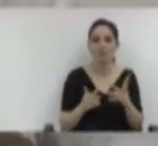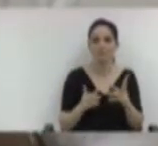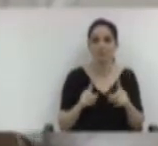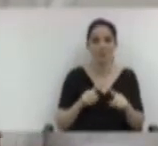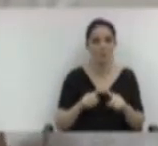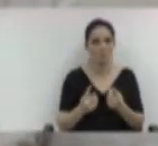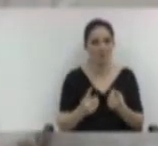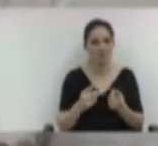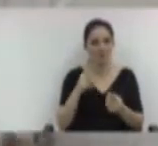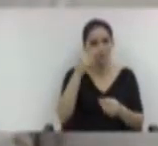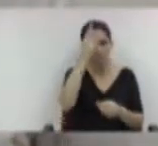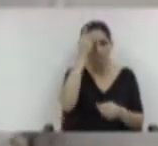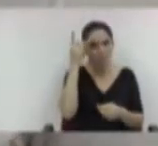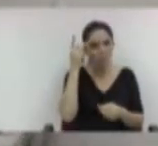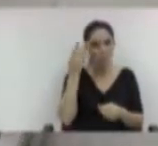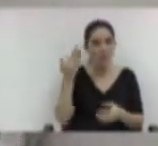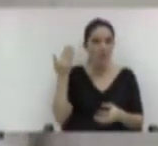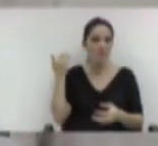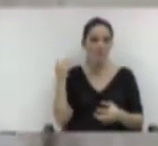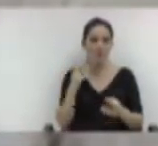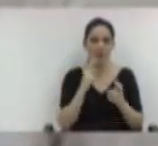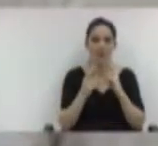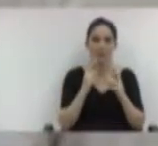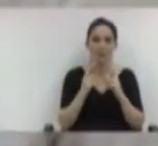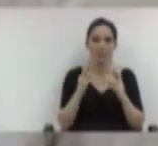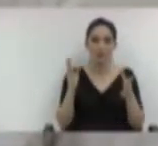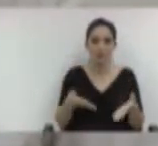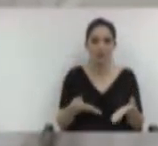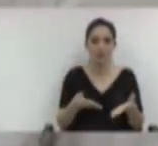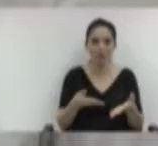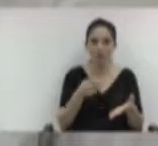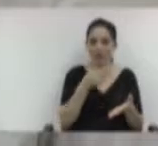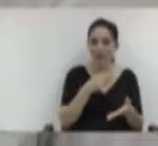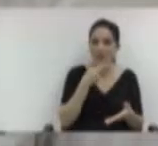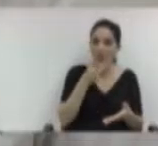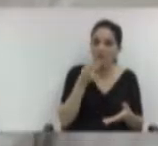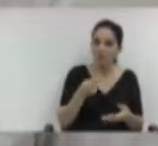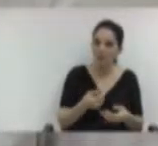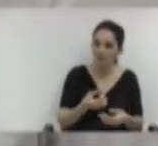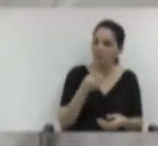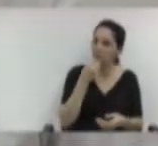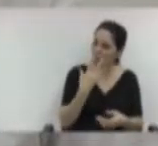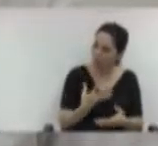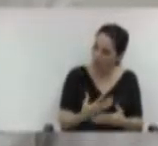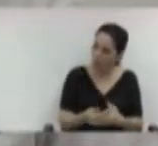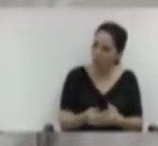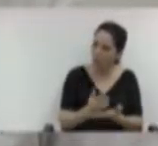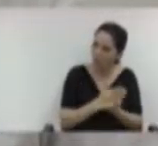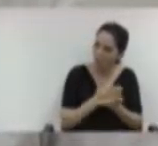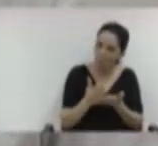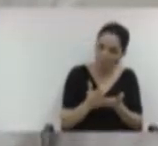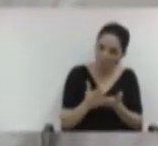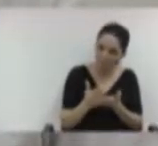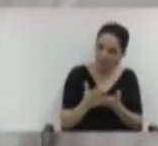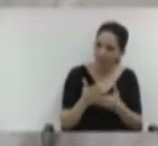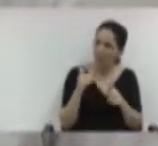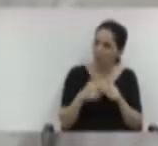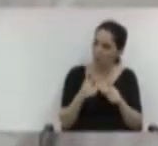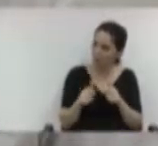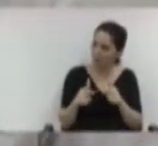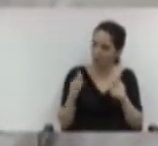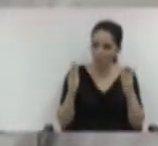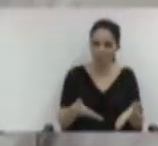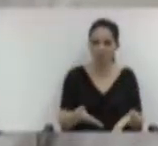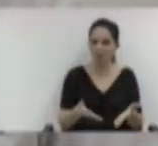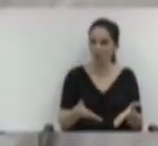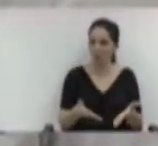pessoas que reclamaram já disseram, eu conheço algumas dessa região, mas que bom, deu um transtorno danado, até para o meu comércio. Mas a coisa já